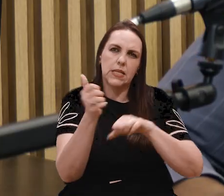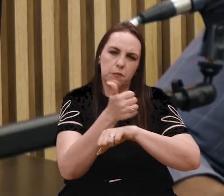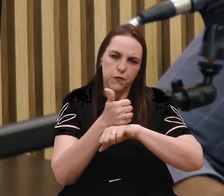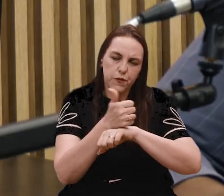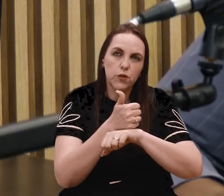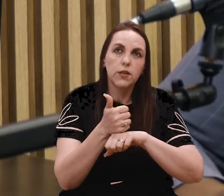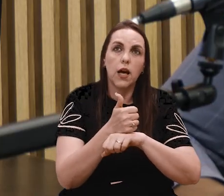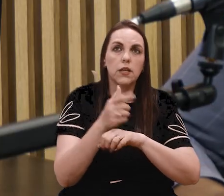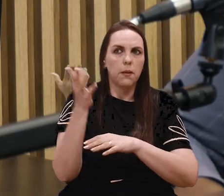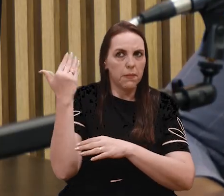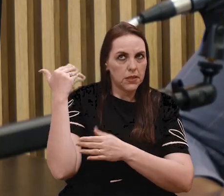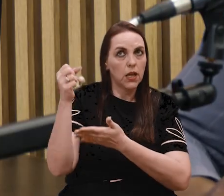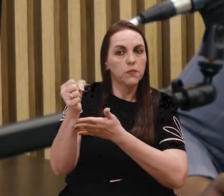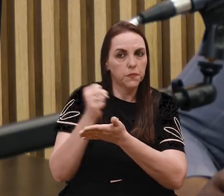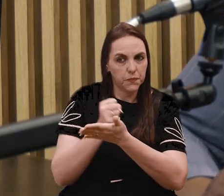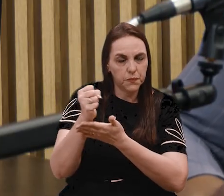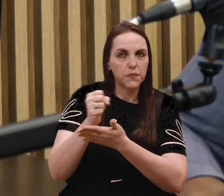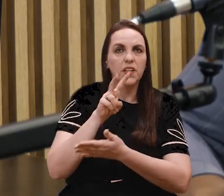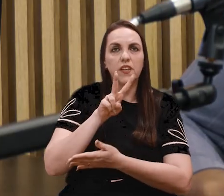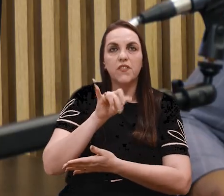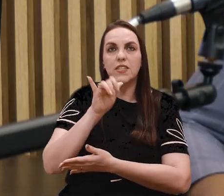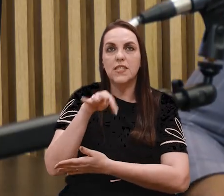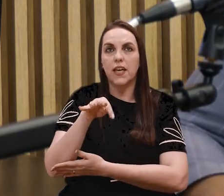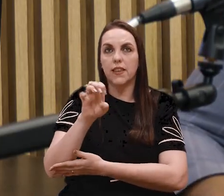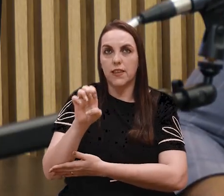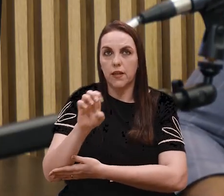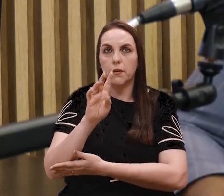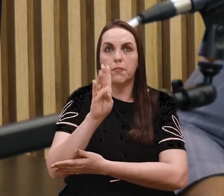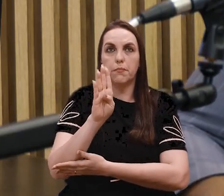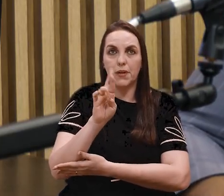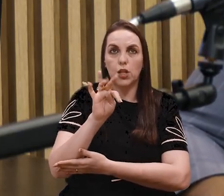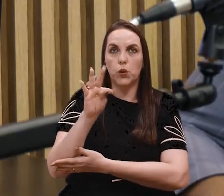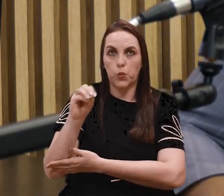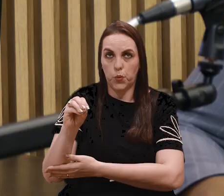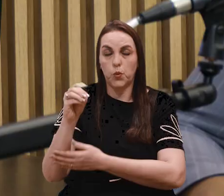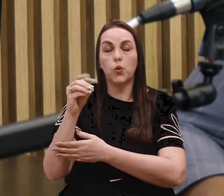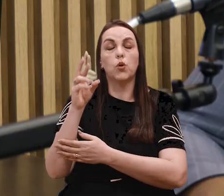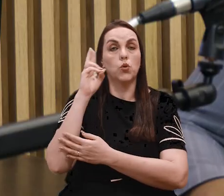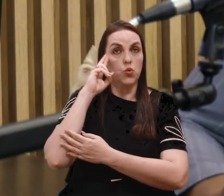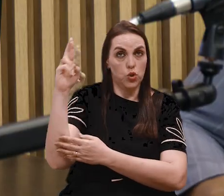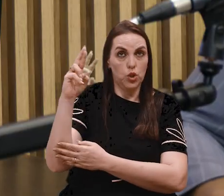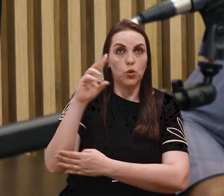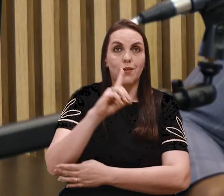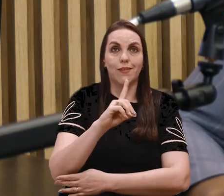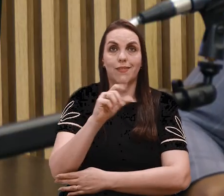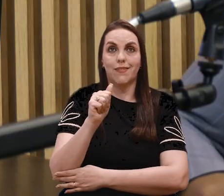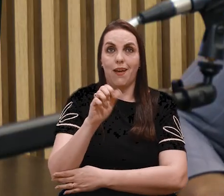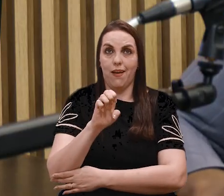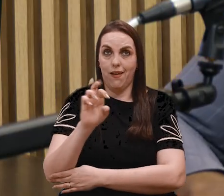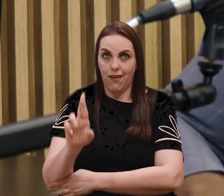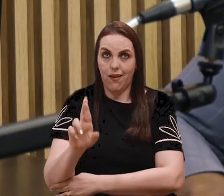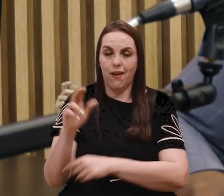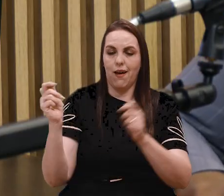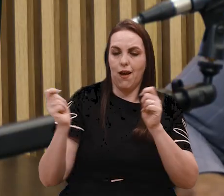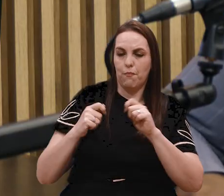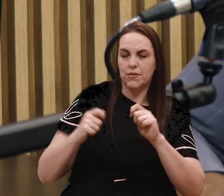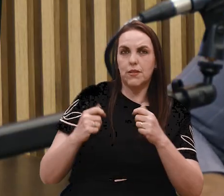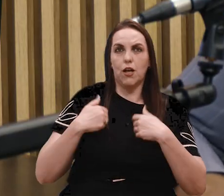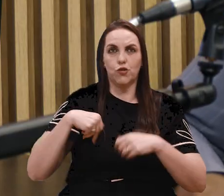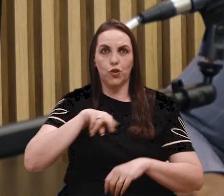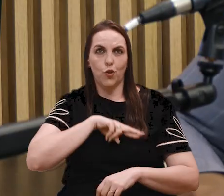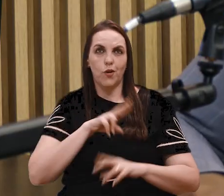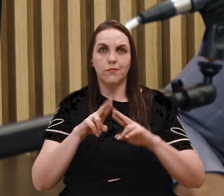aí Vicente Brito, né, que foi por anos aí diretor do DAER, né, que nos capacitou e criamos essa